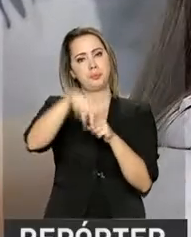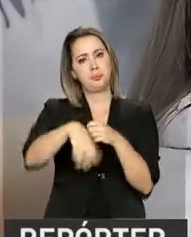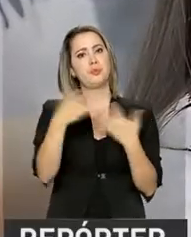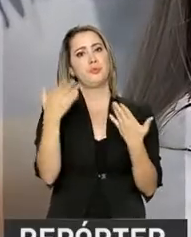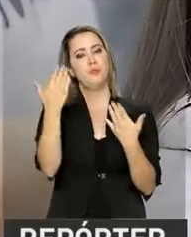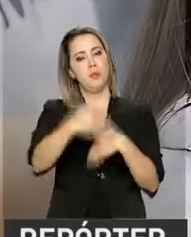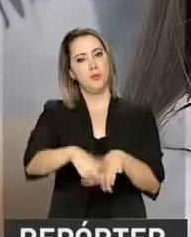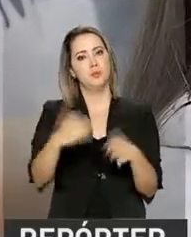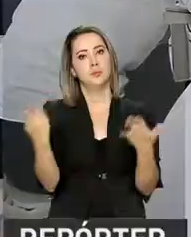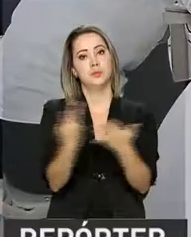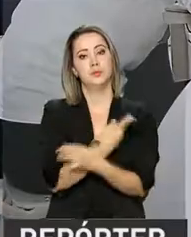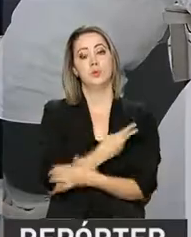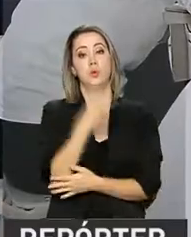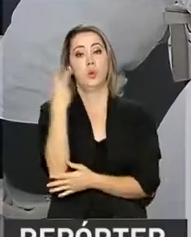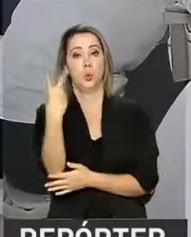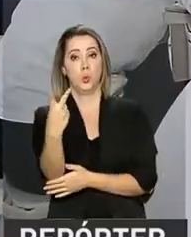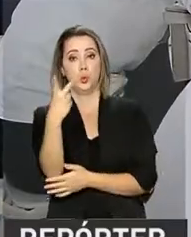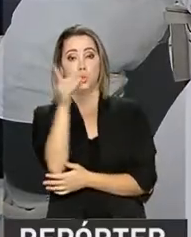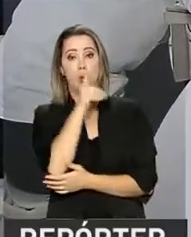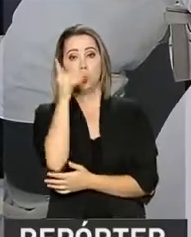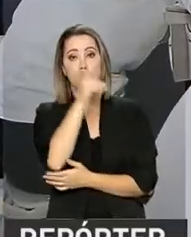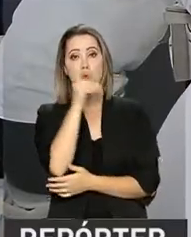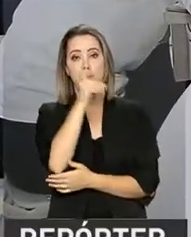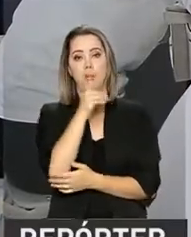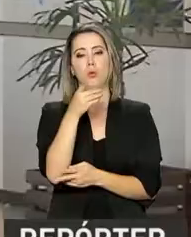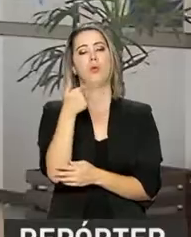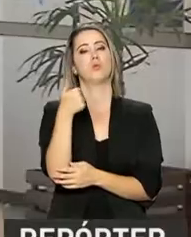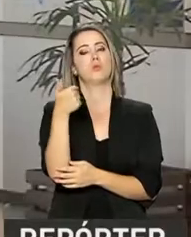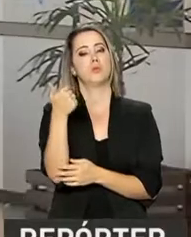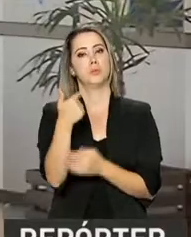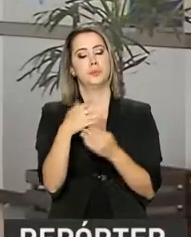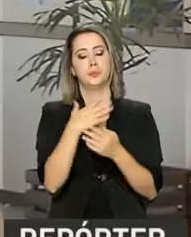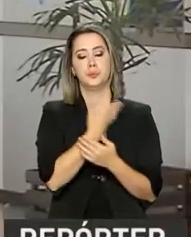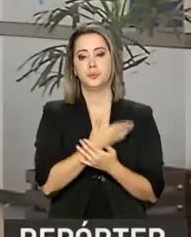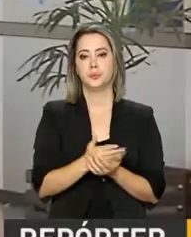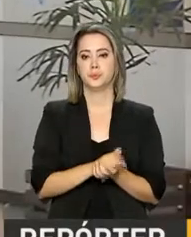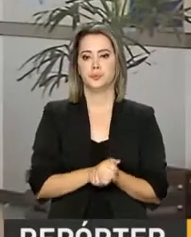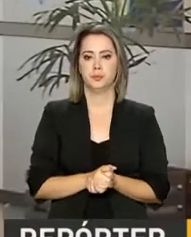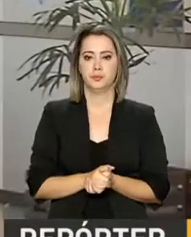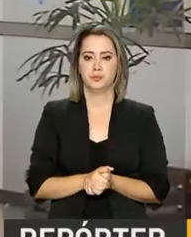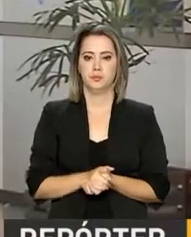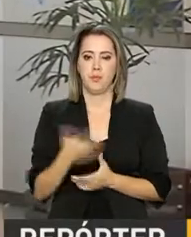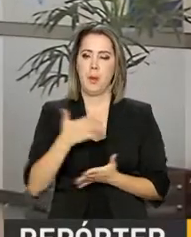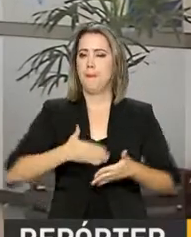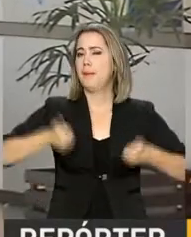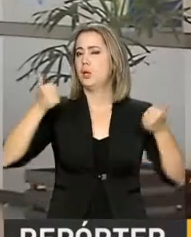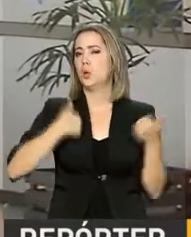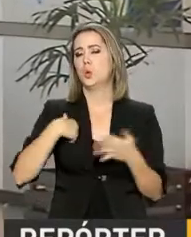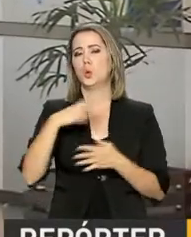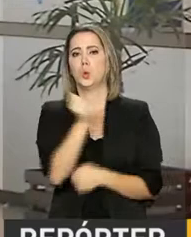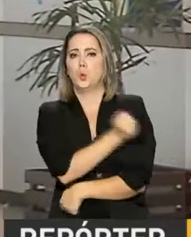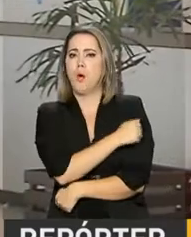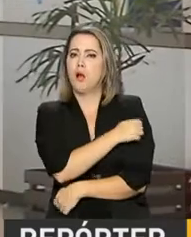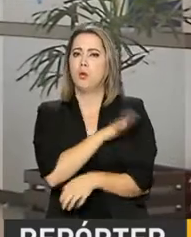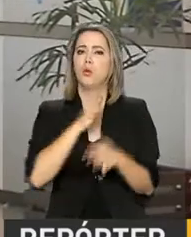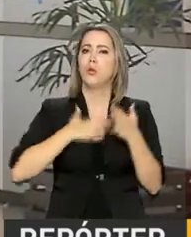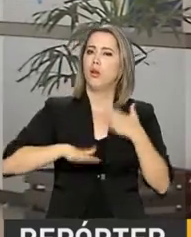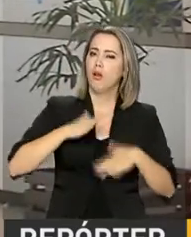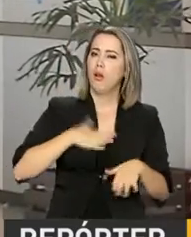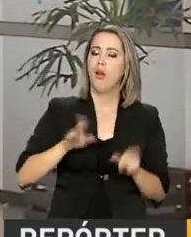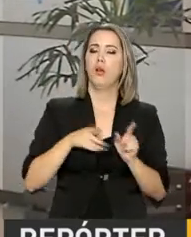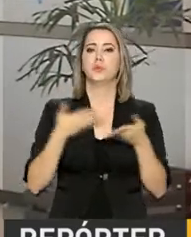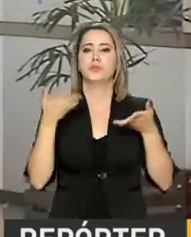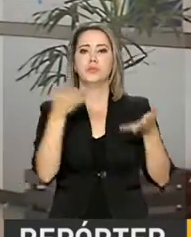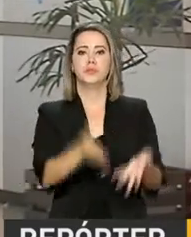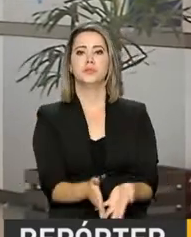as provas vão acontecer em dois domingos consecutivos. Possibilita que o aluno vá mais descansado para a avaliação. As provas do Enem são